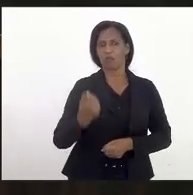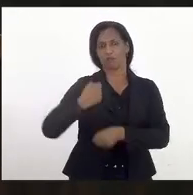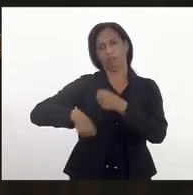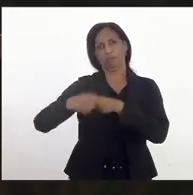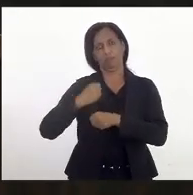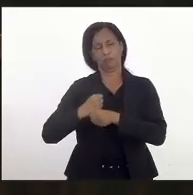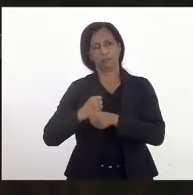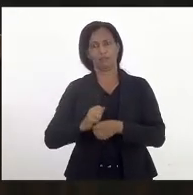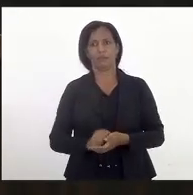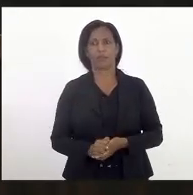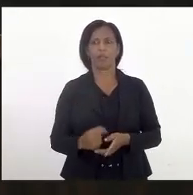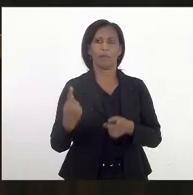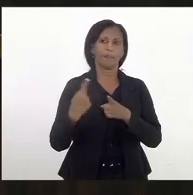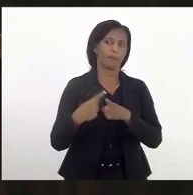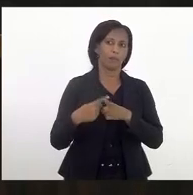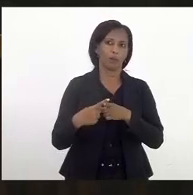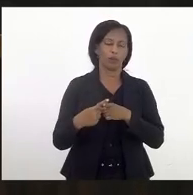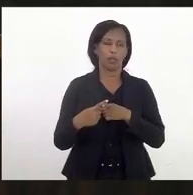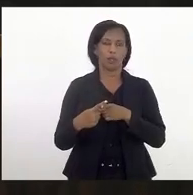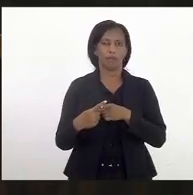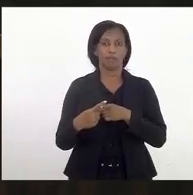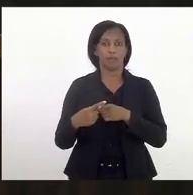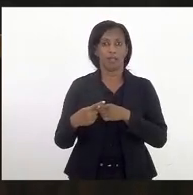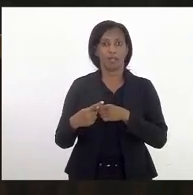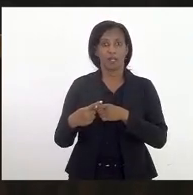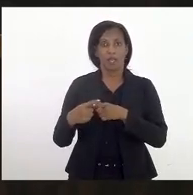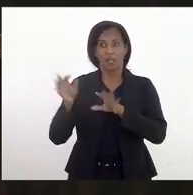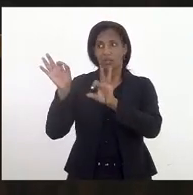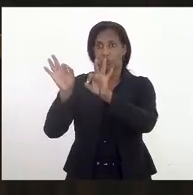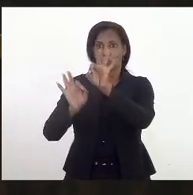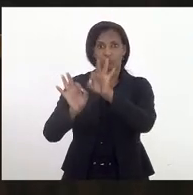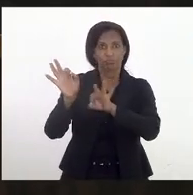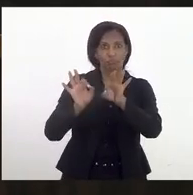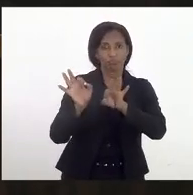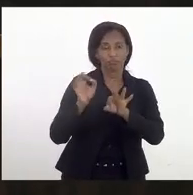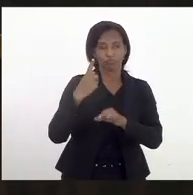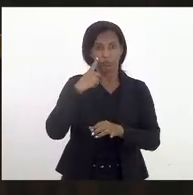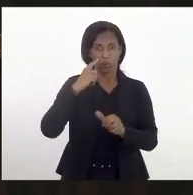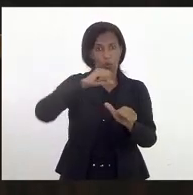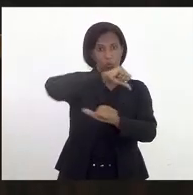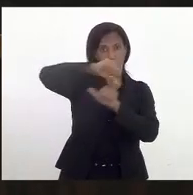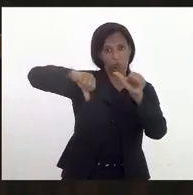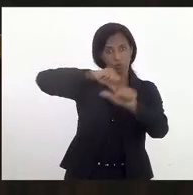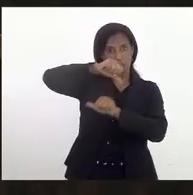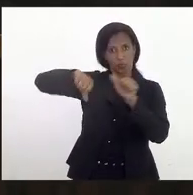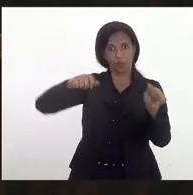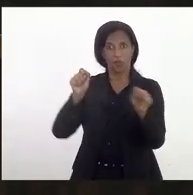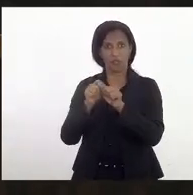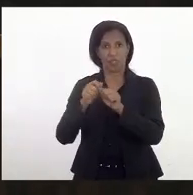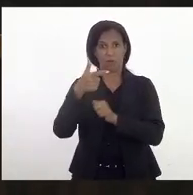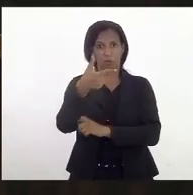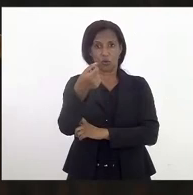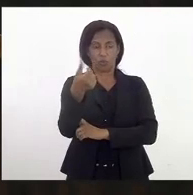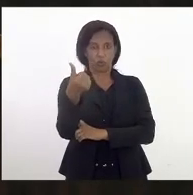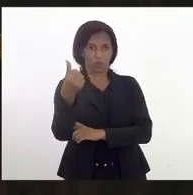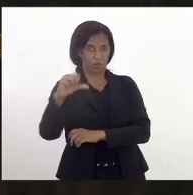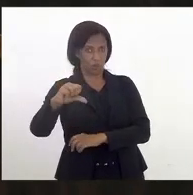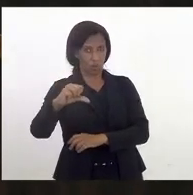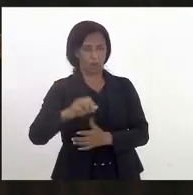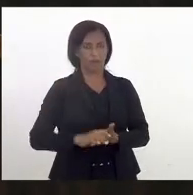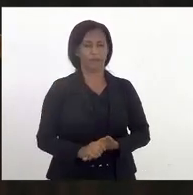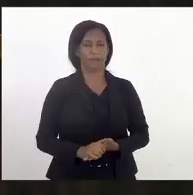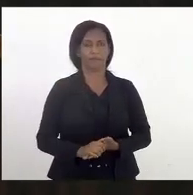passado porque as projeções da arrecadação do ICMS com as modificações que fizemos ao final de 19 já tava